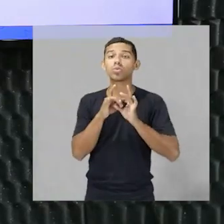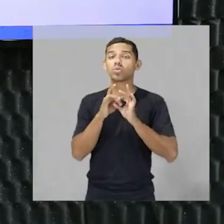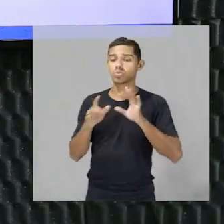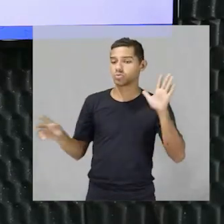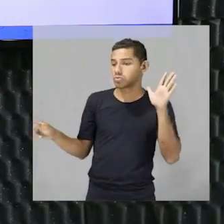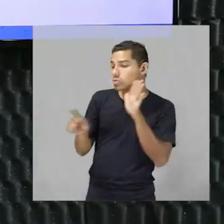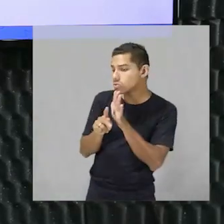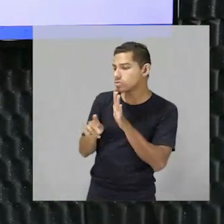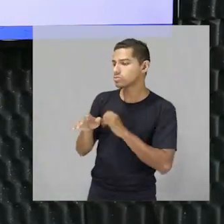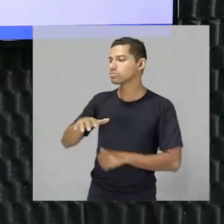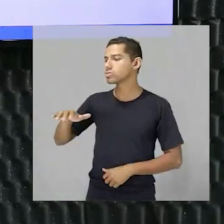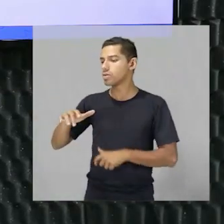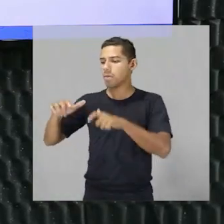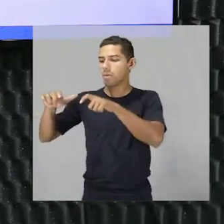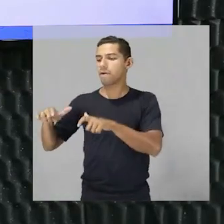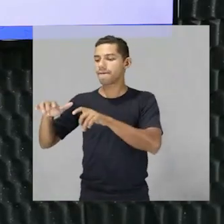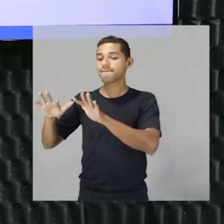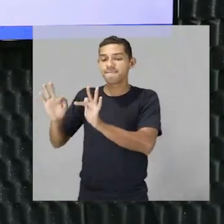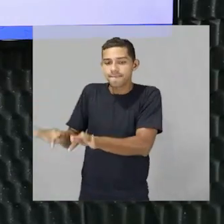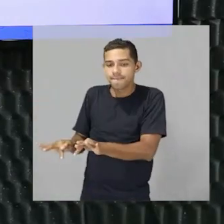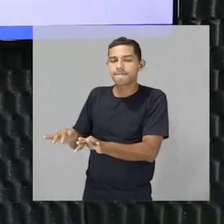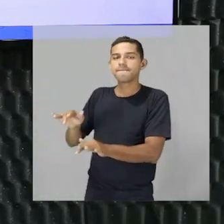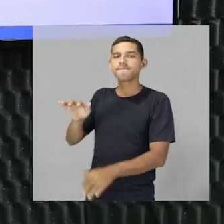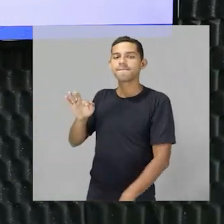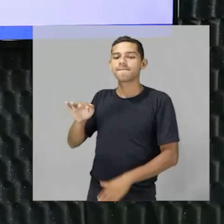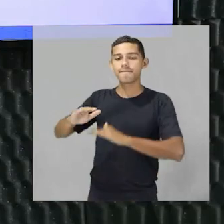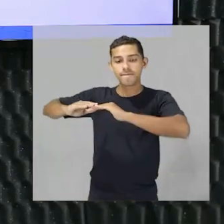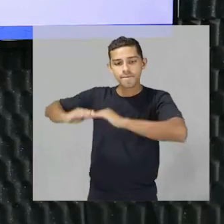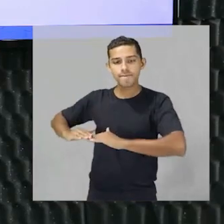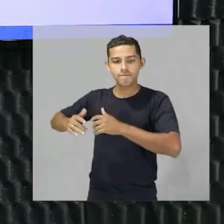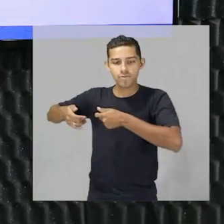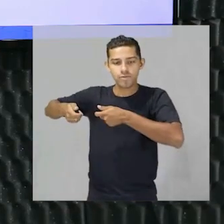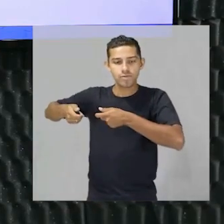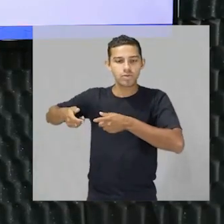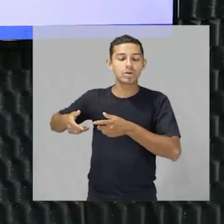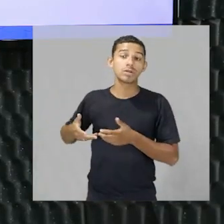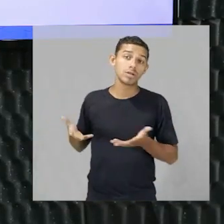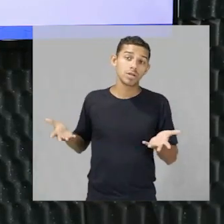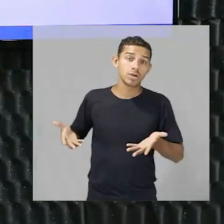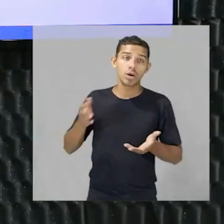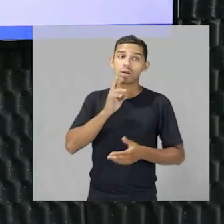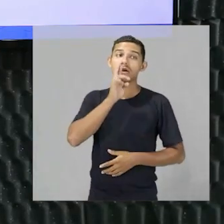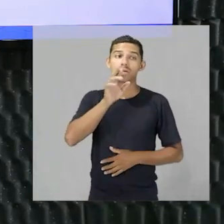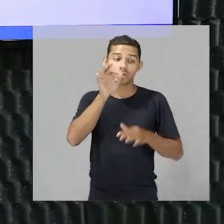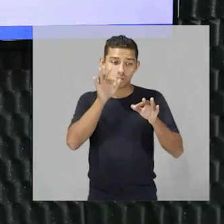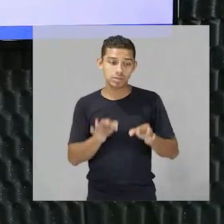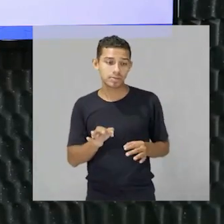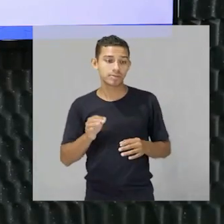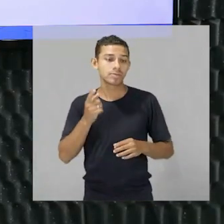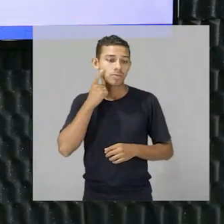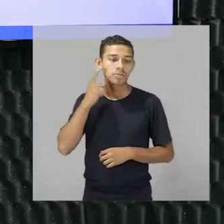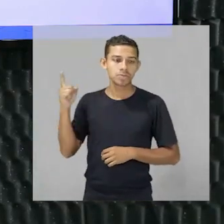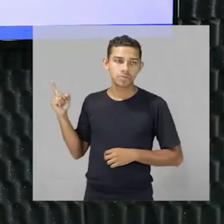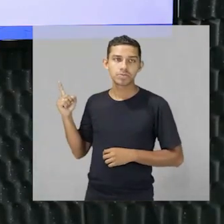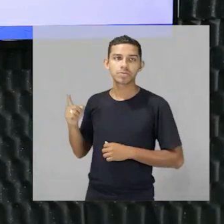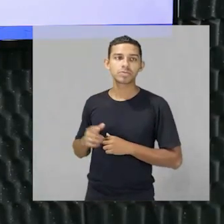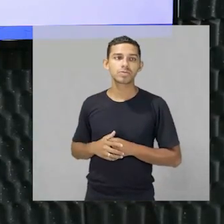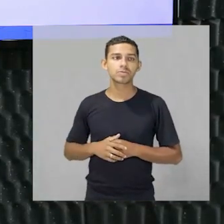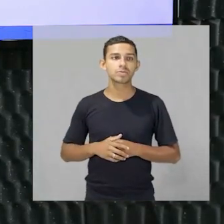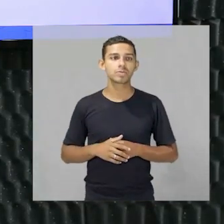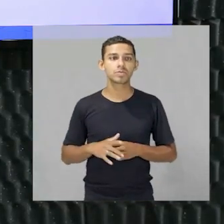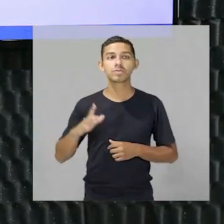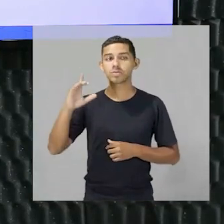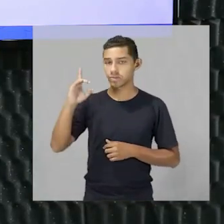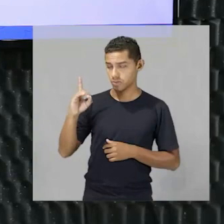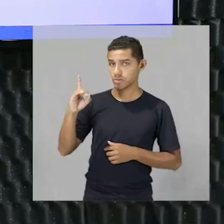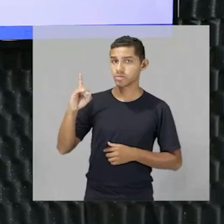dessa população em um espaço fixo. Tá certo? Então, se você for ver bem aqui, a nossa resposta aí, galera, seria justamente, tá certo, a letra D,